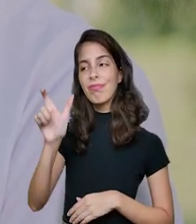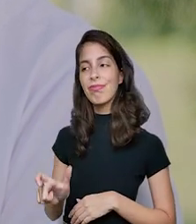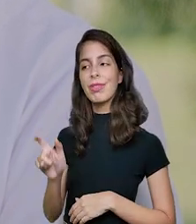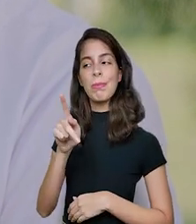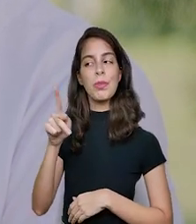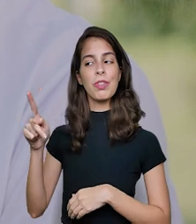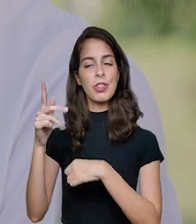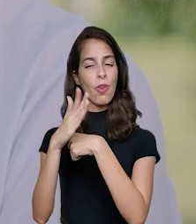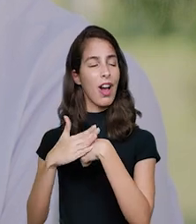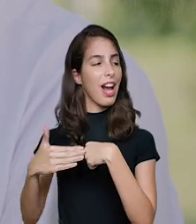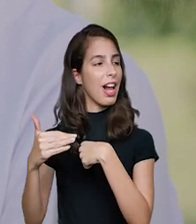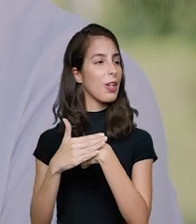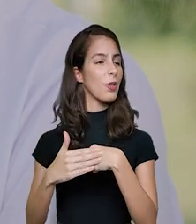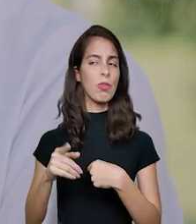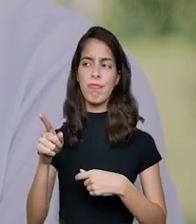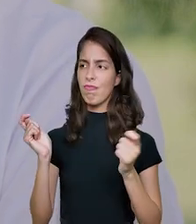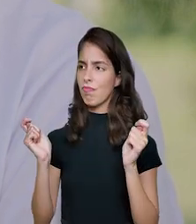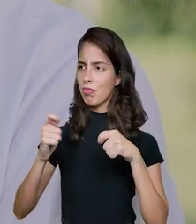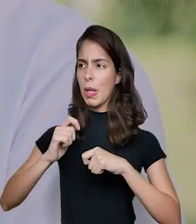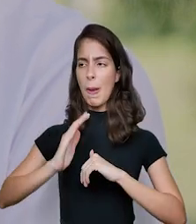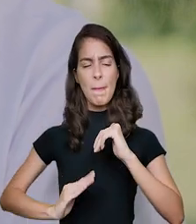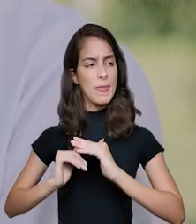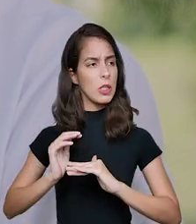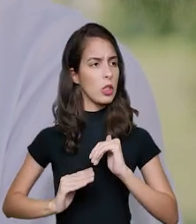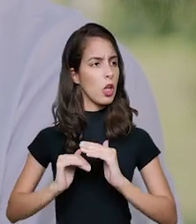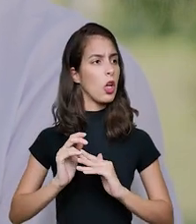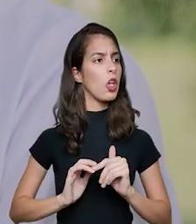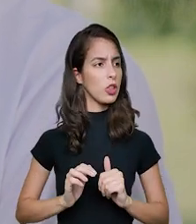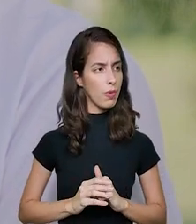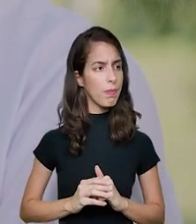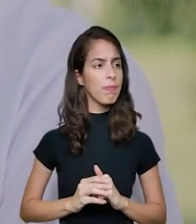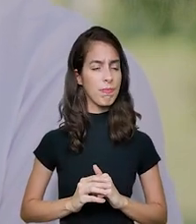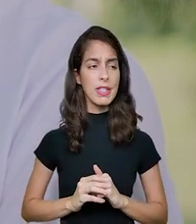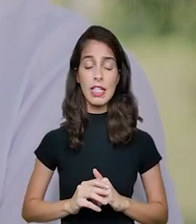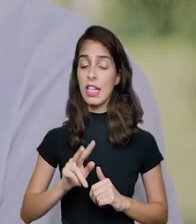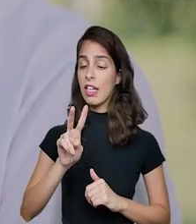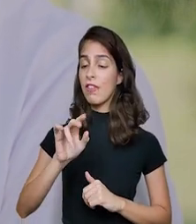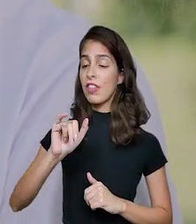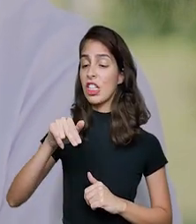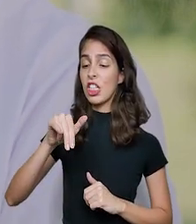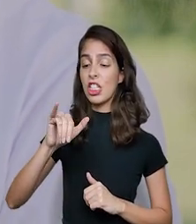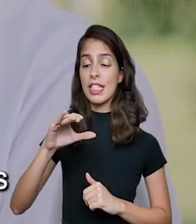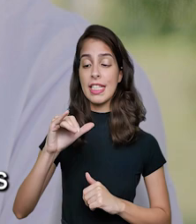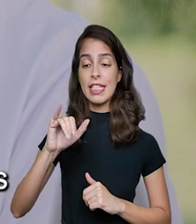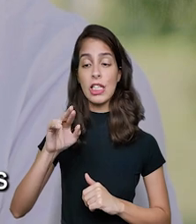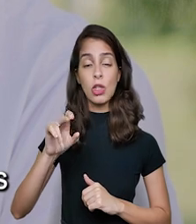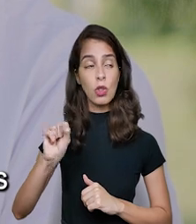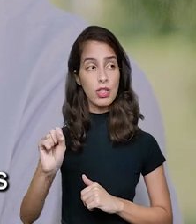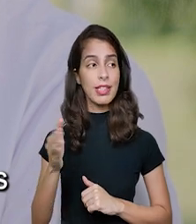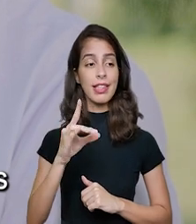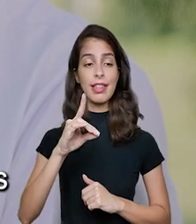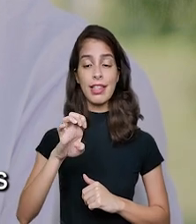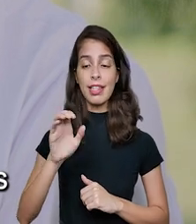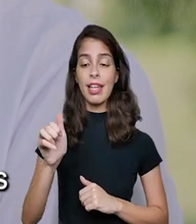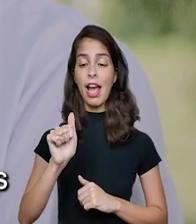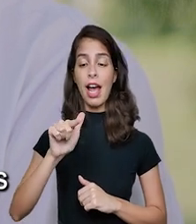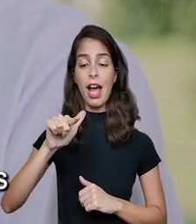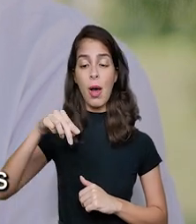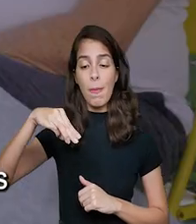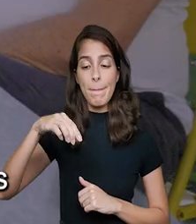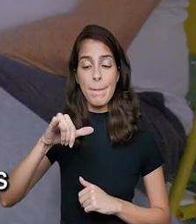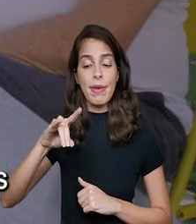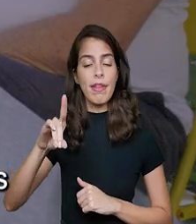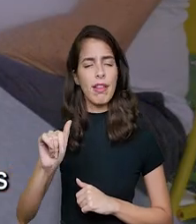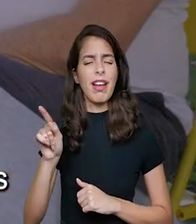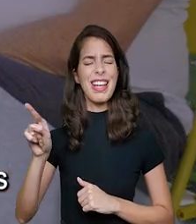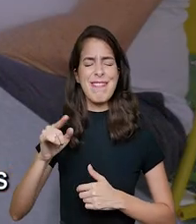né competente eh enim né uma pessoa que traz uma uma reflexão muito grande para todos nós mas